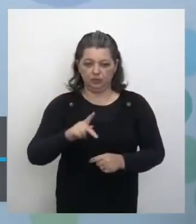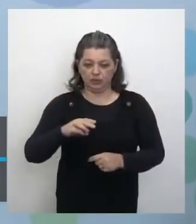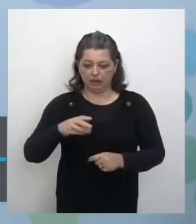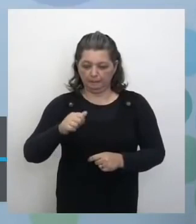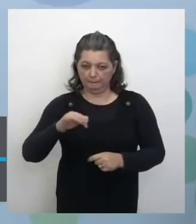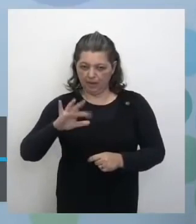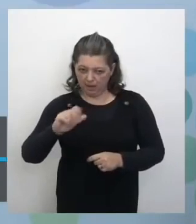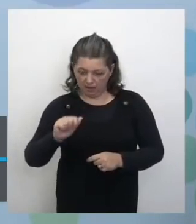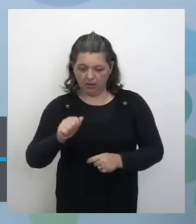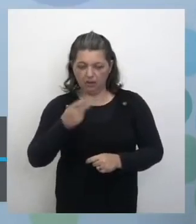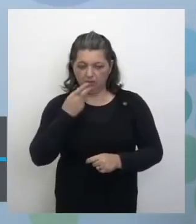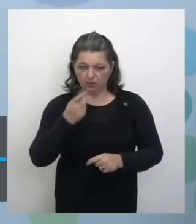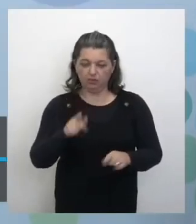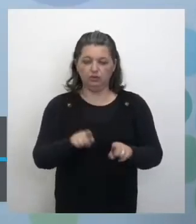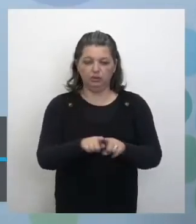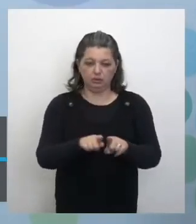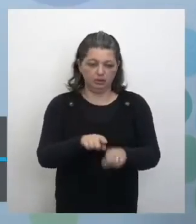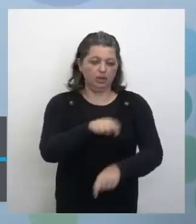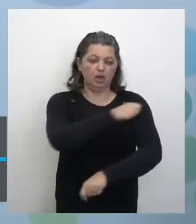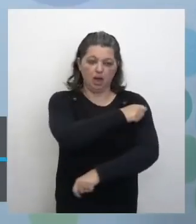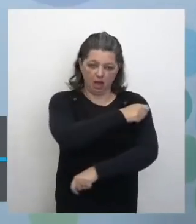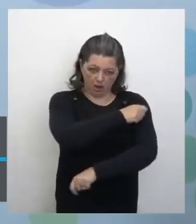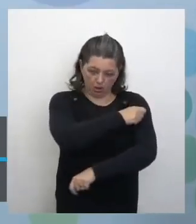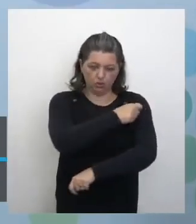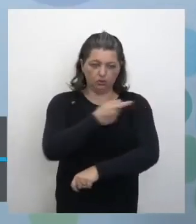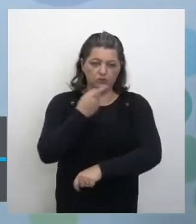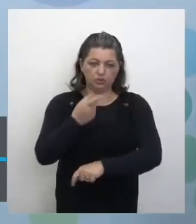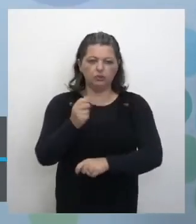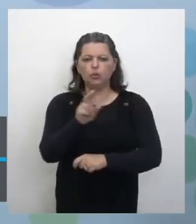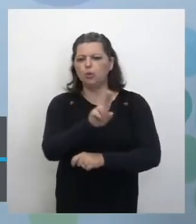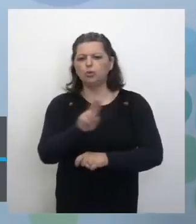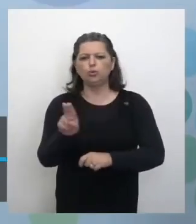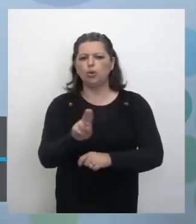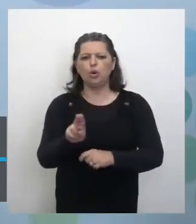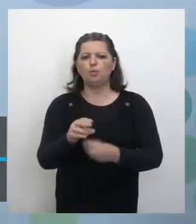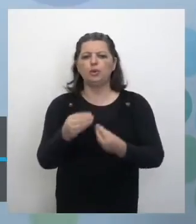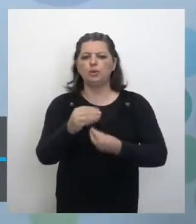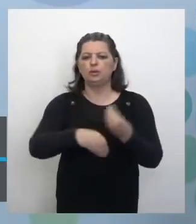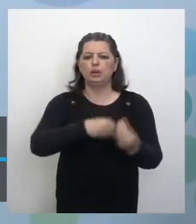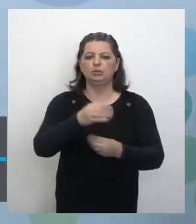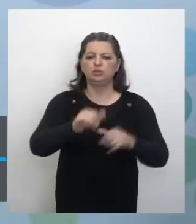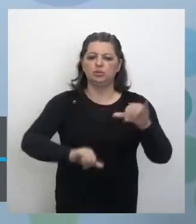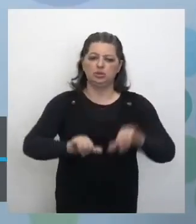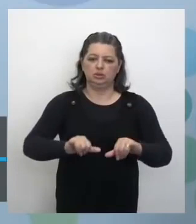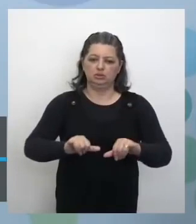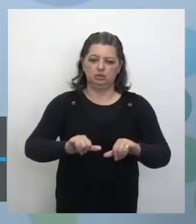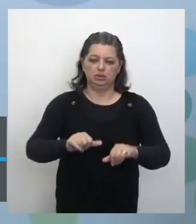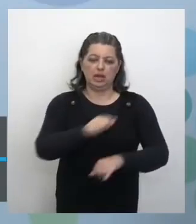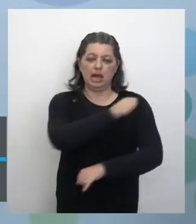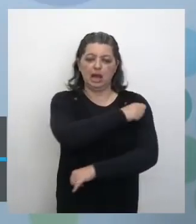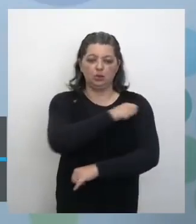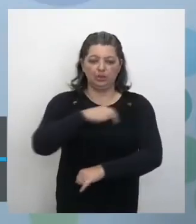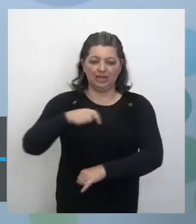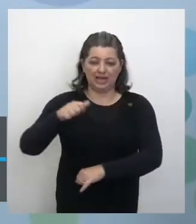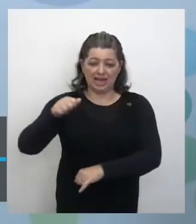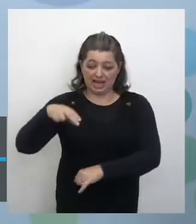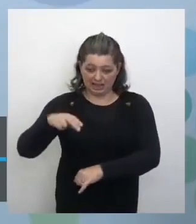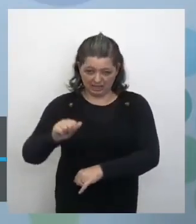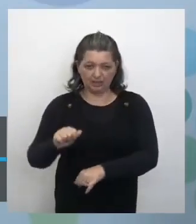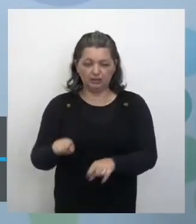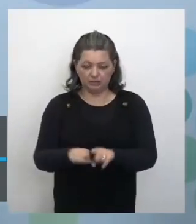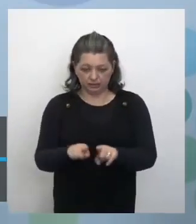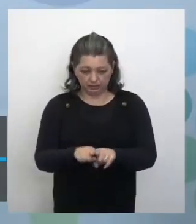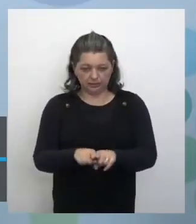estão falando sobre isso, né? Também a Paula comentando o nome dos elementos químicos, foi a aluna Ana Carolina. E temos aqui também